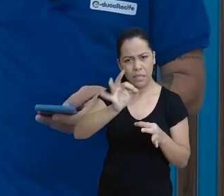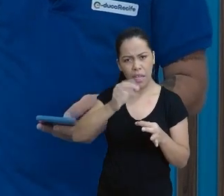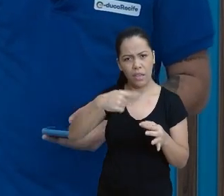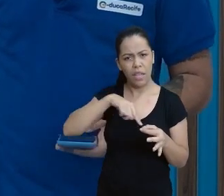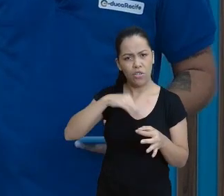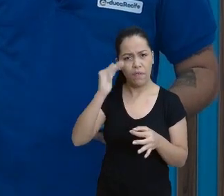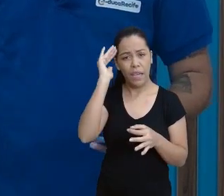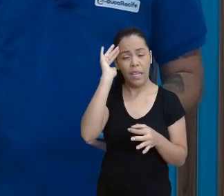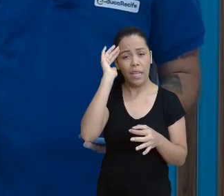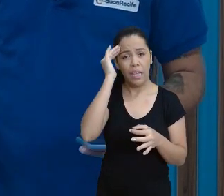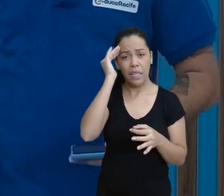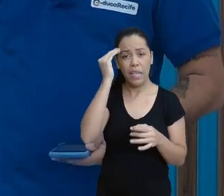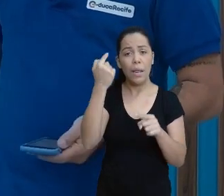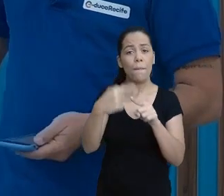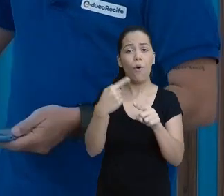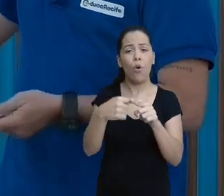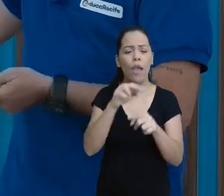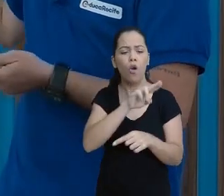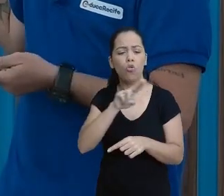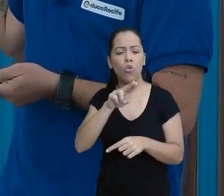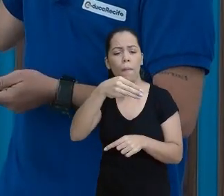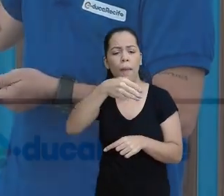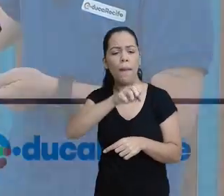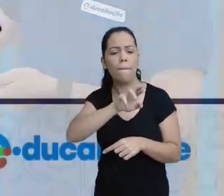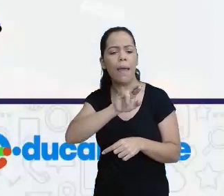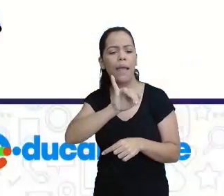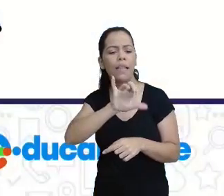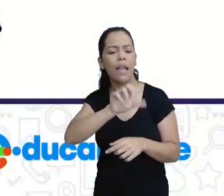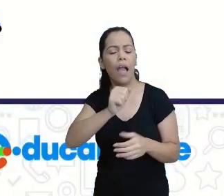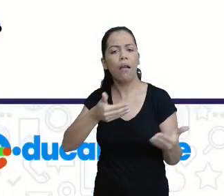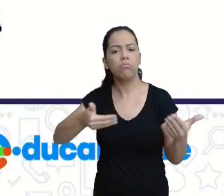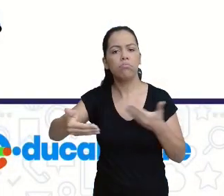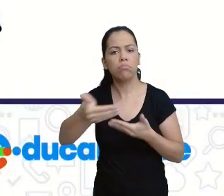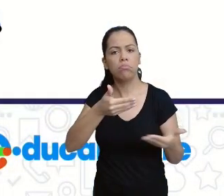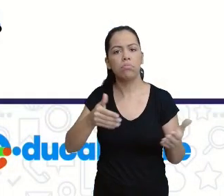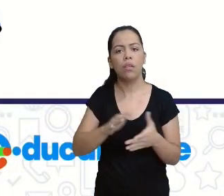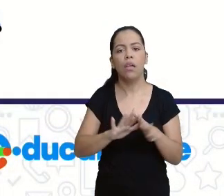vamos relembrar aqui o seguinte. A gente pegou o triângulo